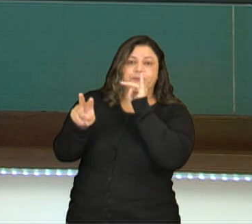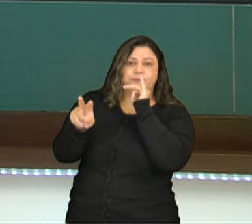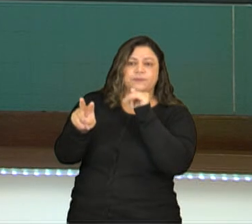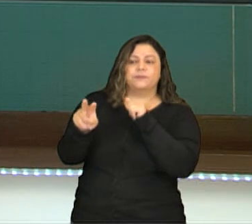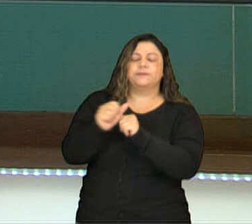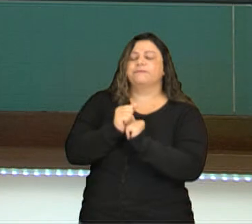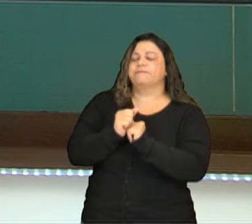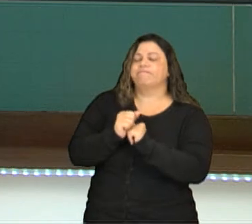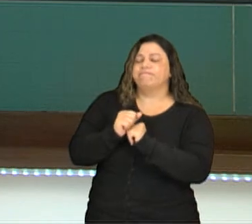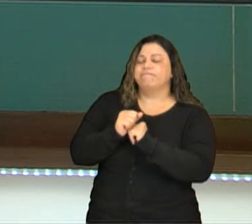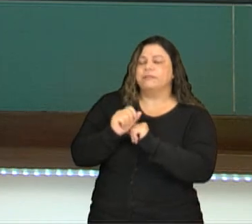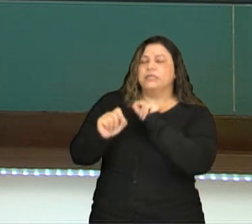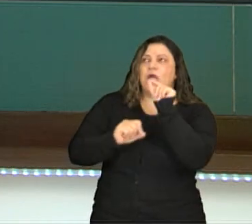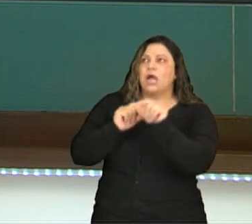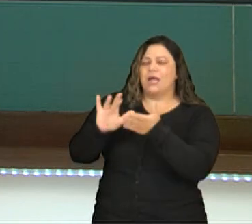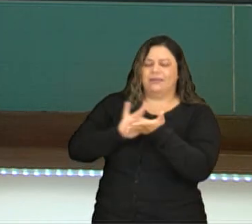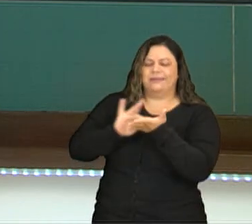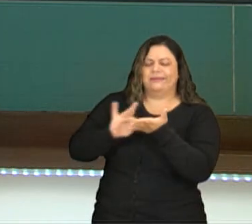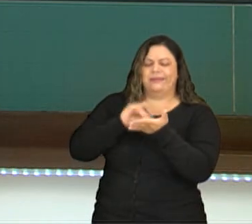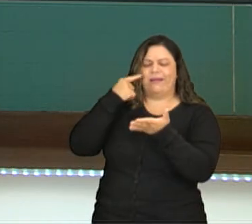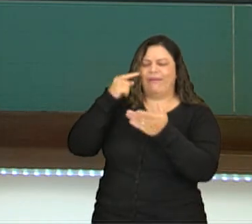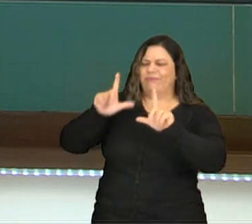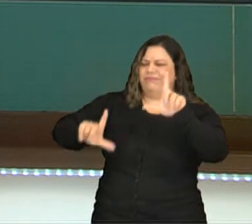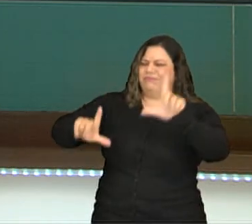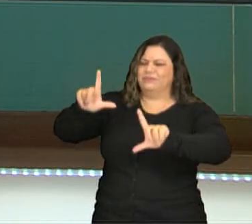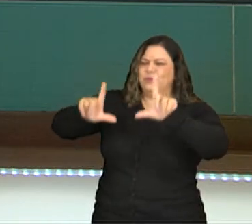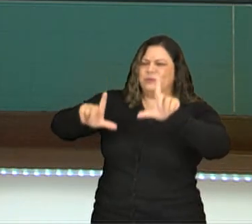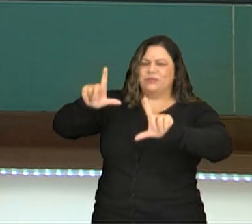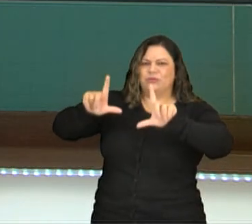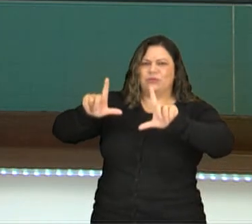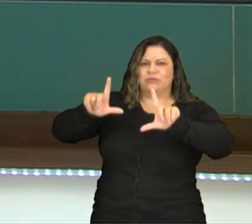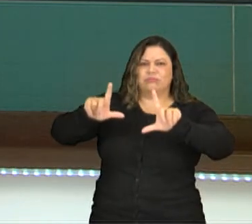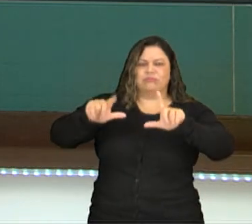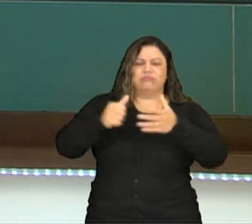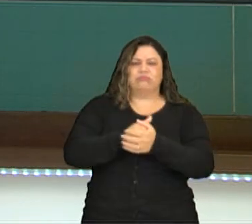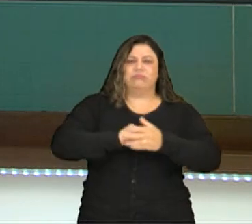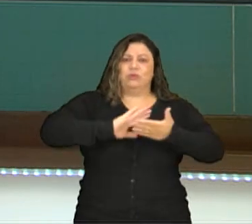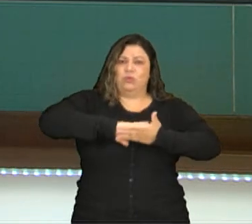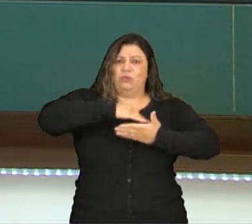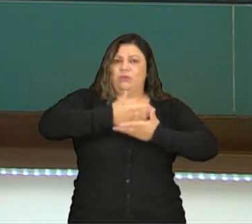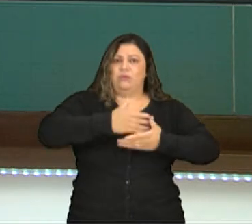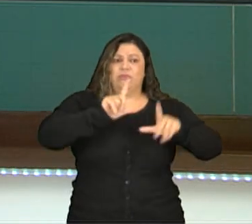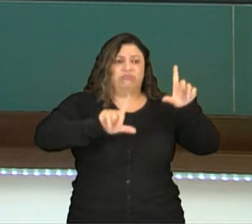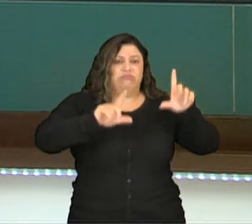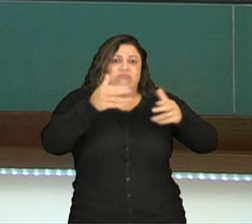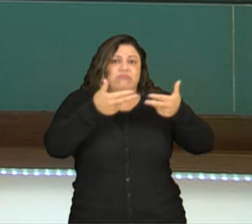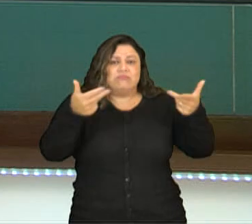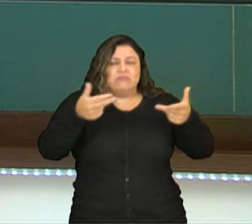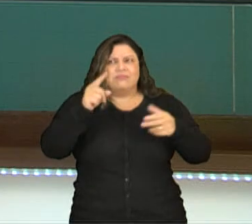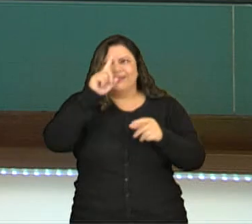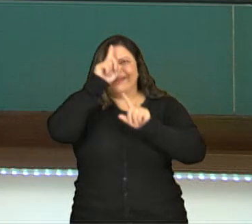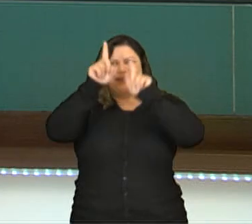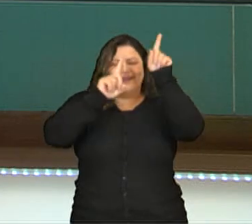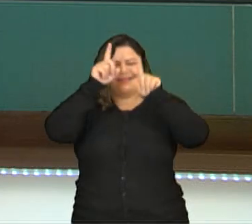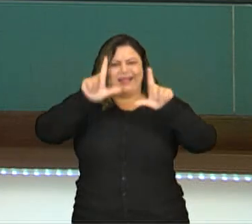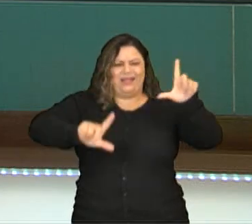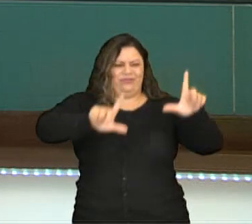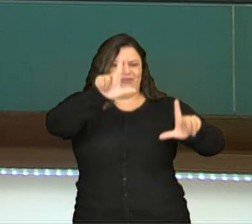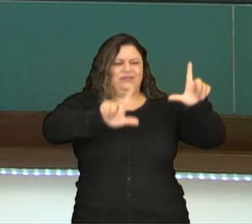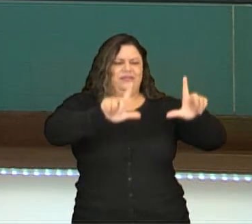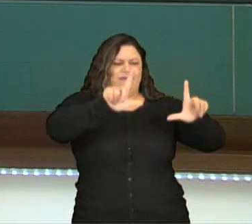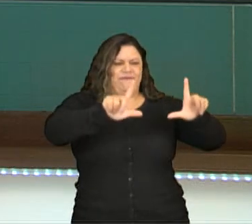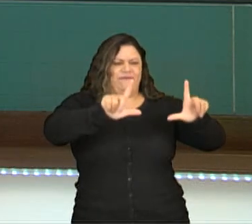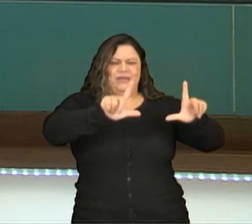para a tela do seu celular, para a tela do computador, para a tela da TV. Será que a ideia de TV está separada